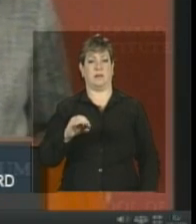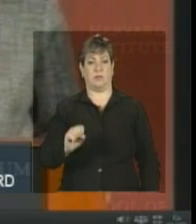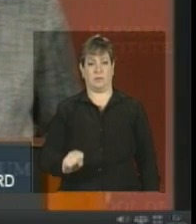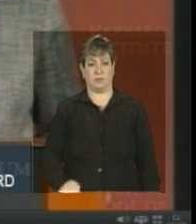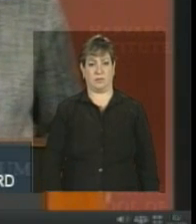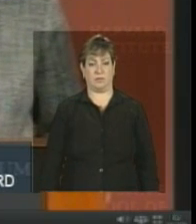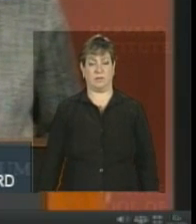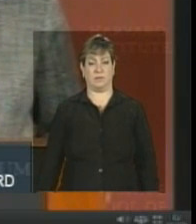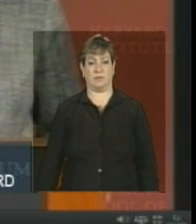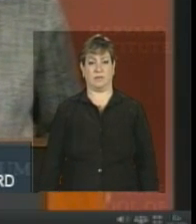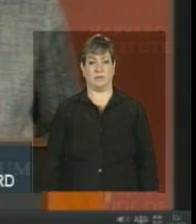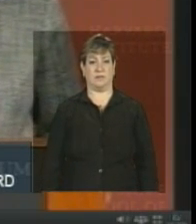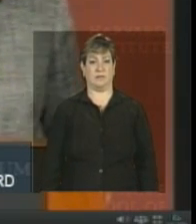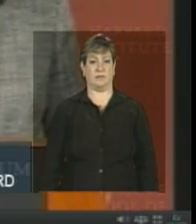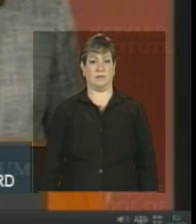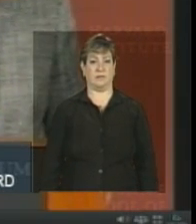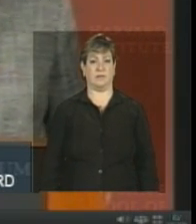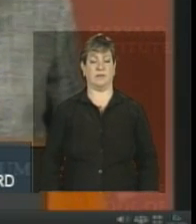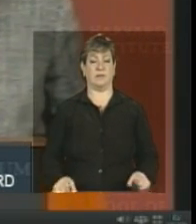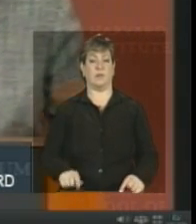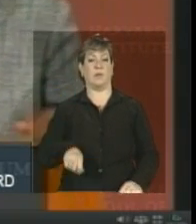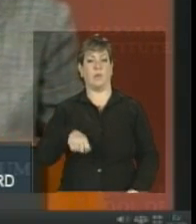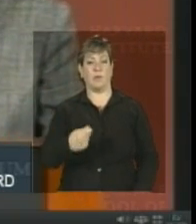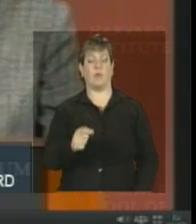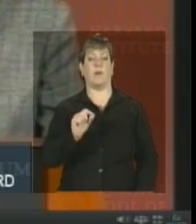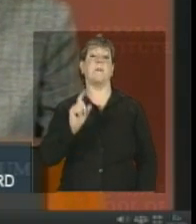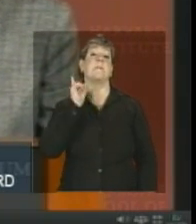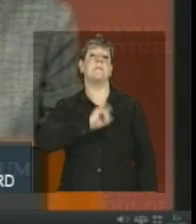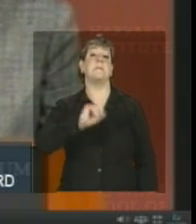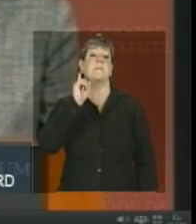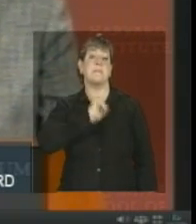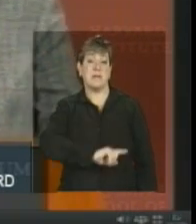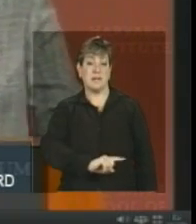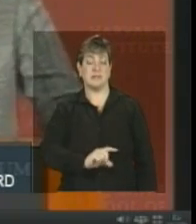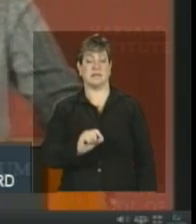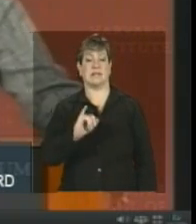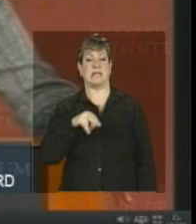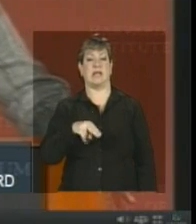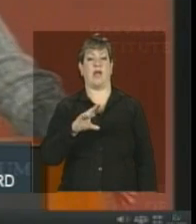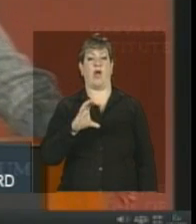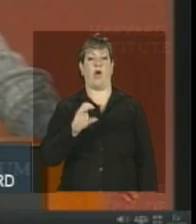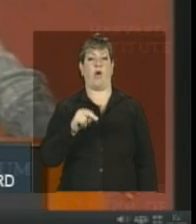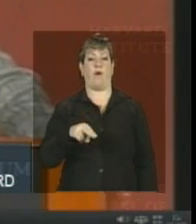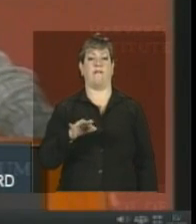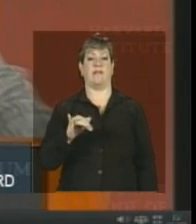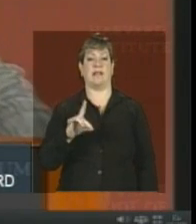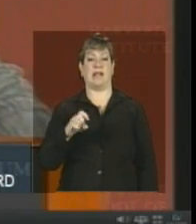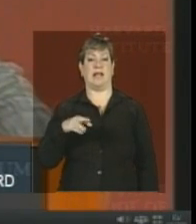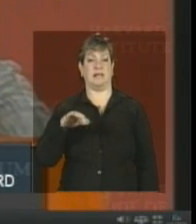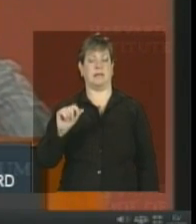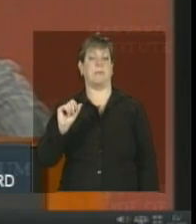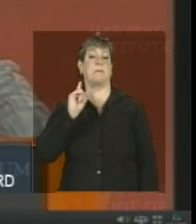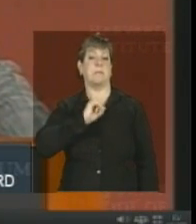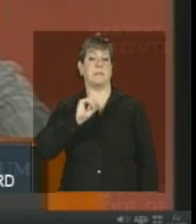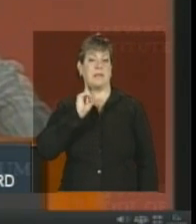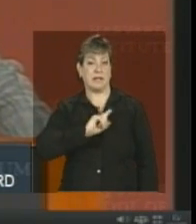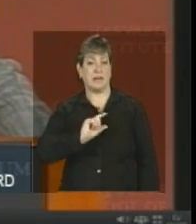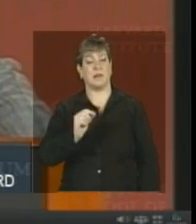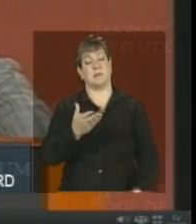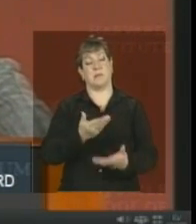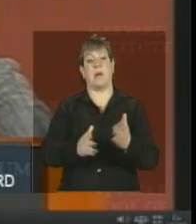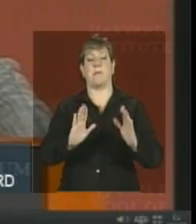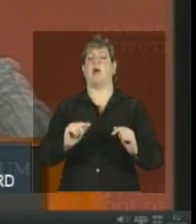movimentos e chamou em confidência mineira e que foi derrotada. Mas foi um marco na luta